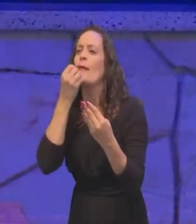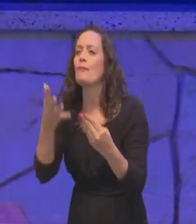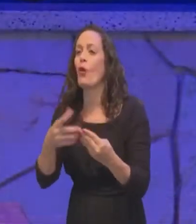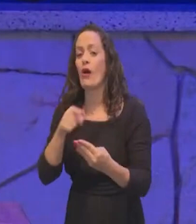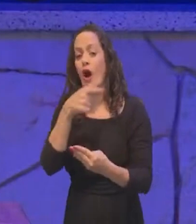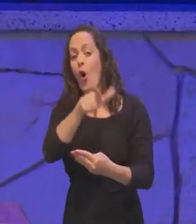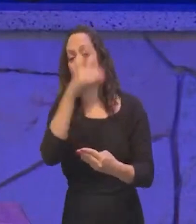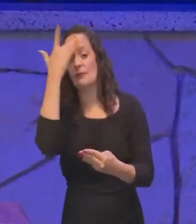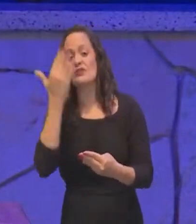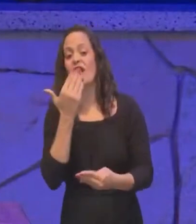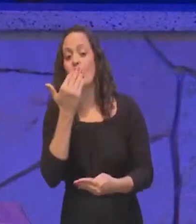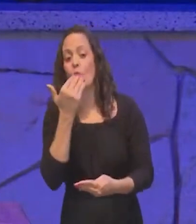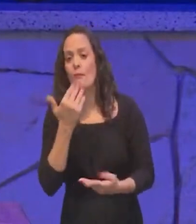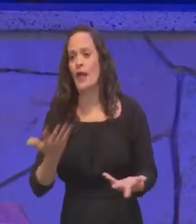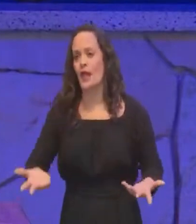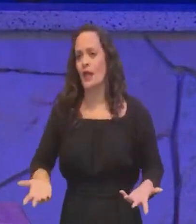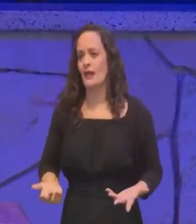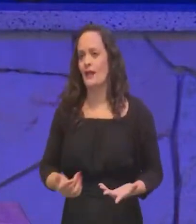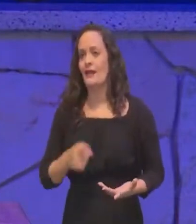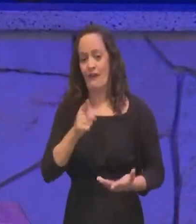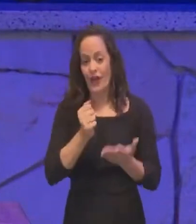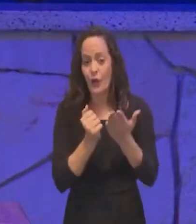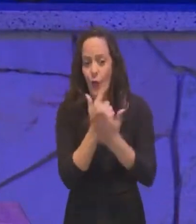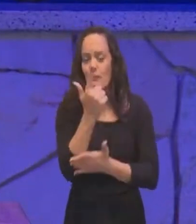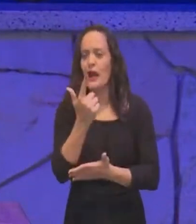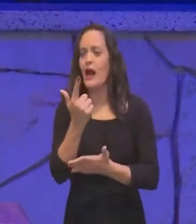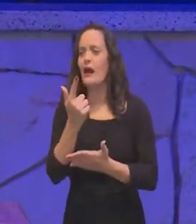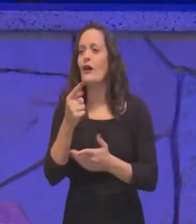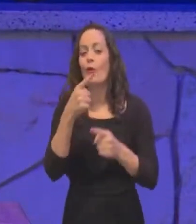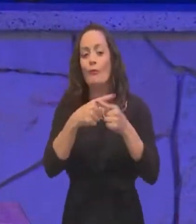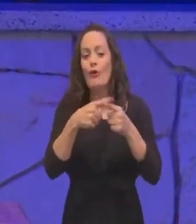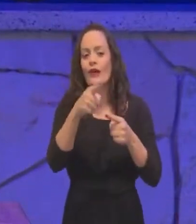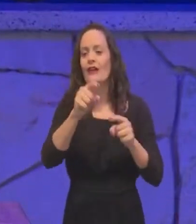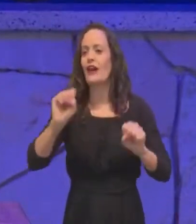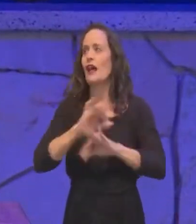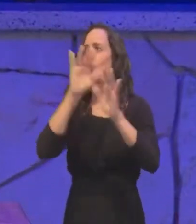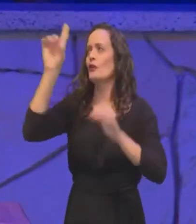que comprou vai dar glória a Deus, porque ele está contribuindo com a obra missionária.